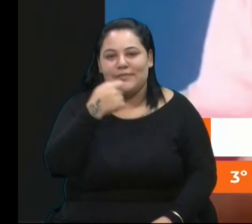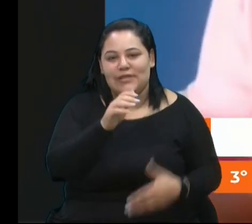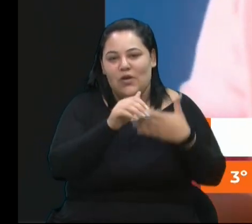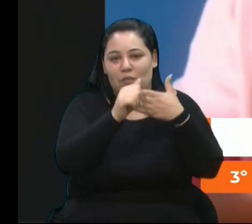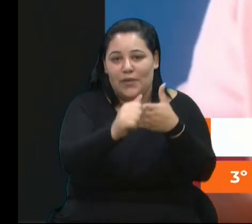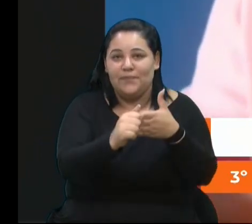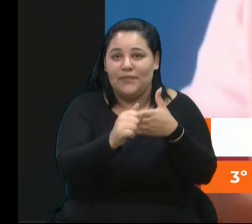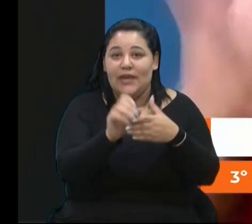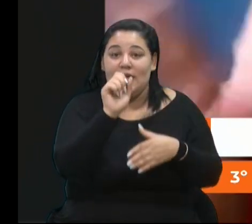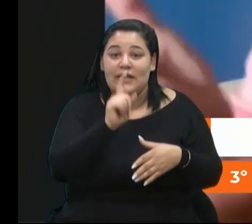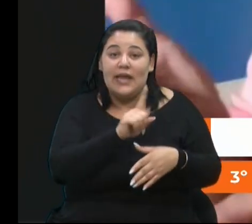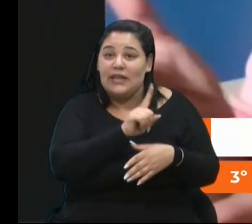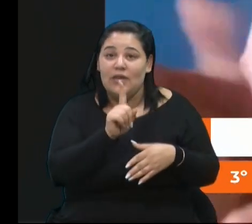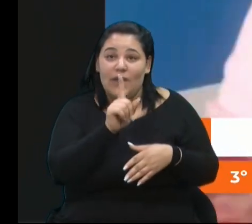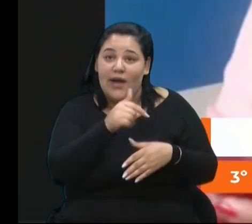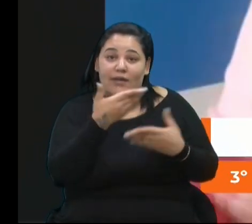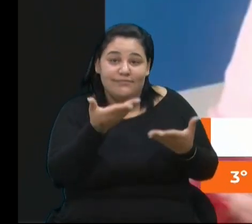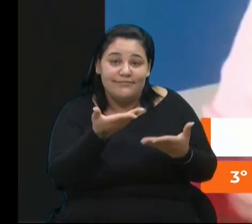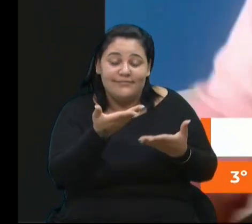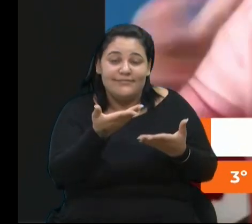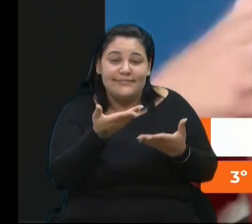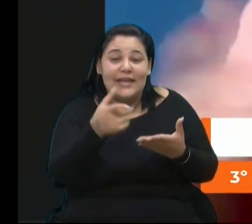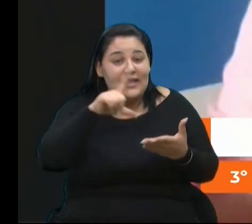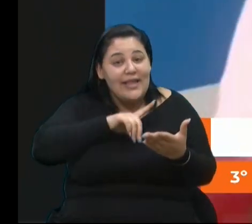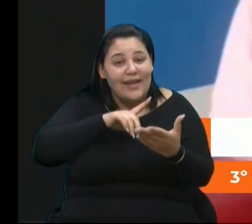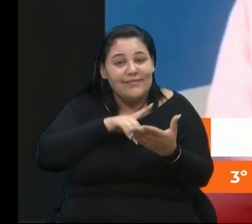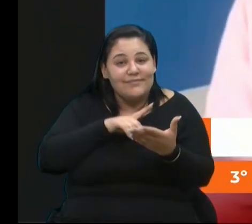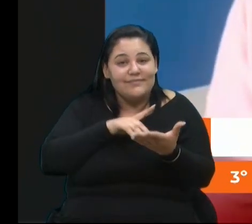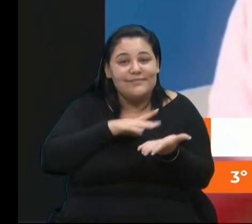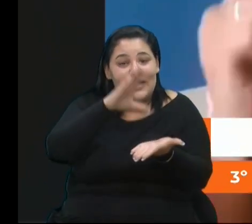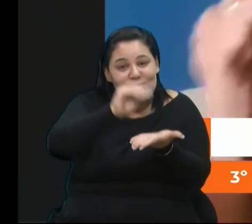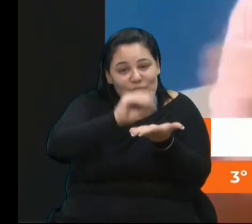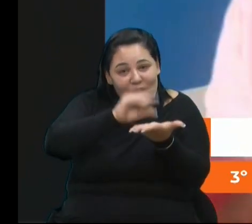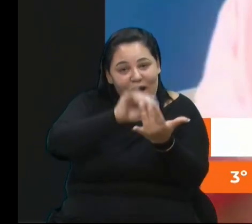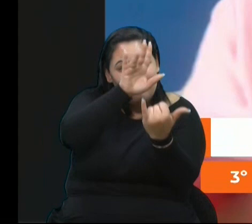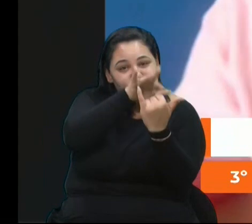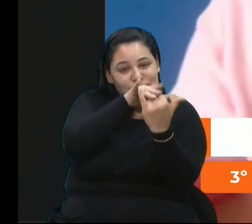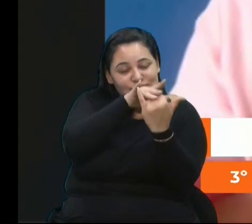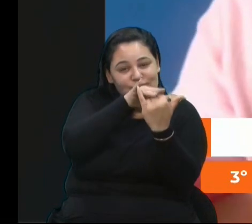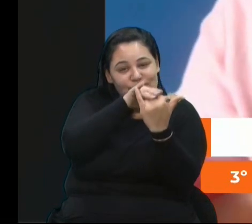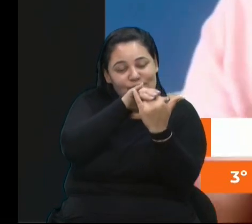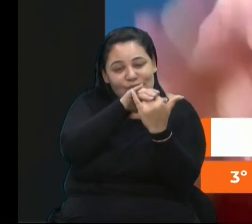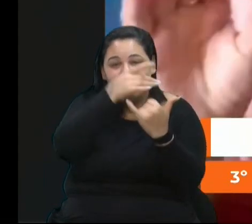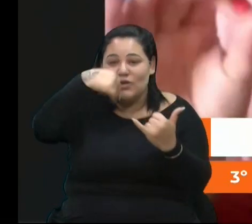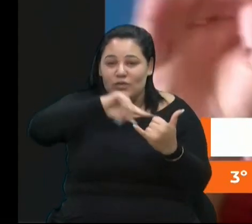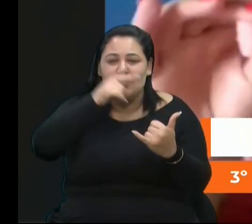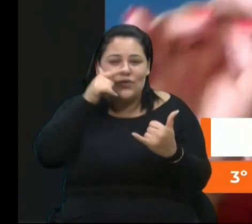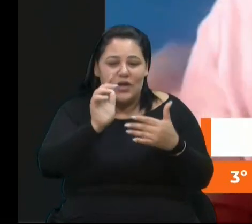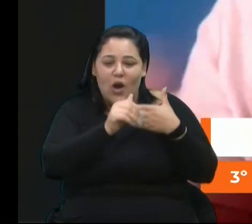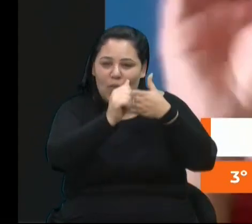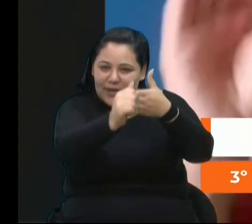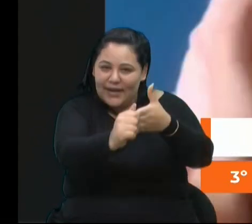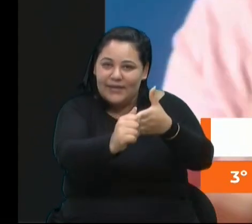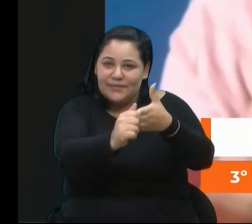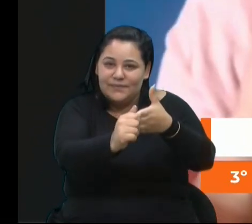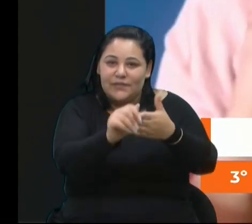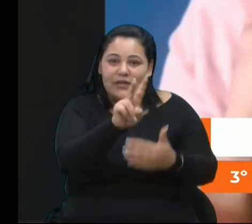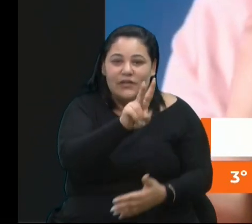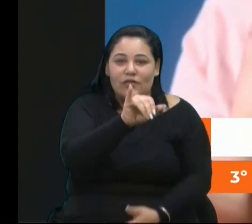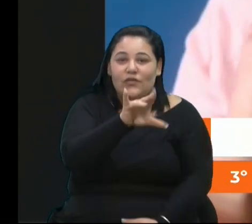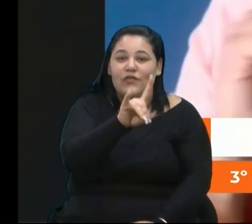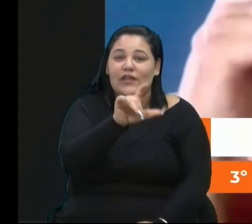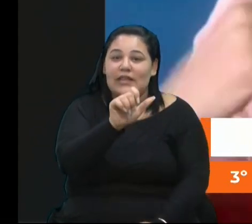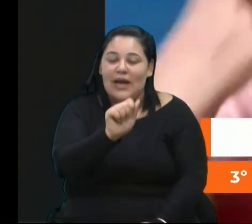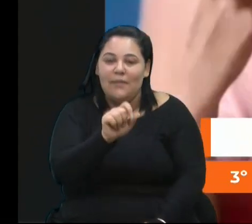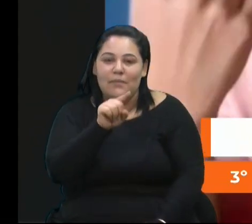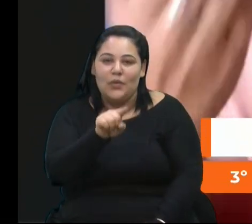acompanhando. Para quem não é daqui, está aqui, né? A gente tem essa possibilidade na internet de se acompanhar. Sigam o